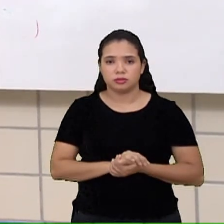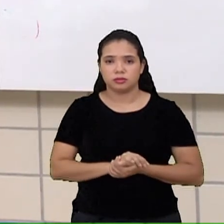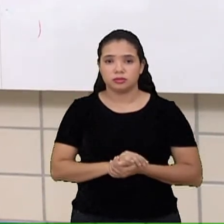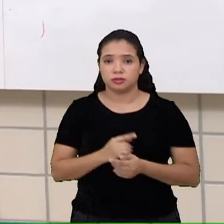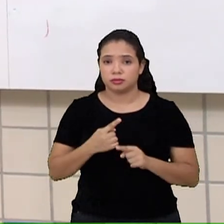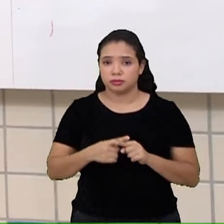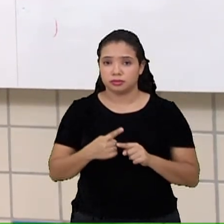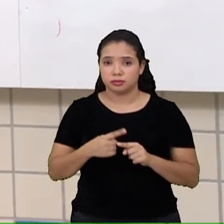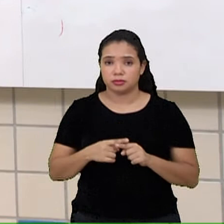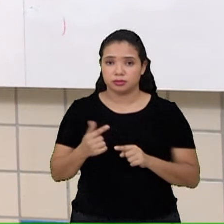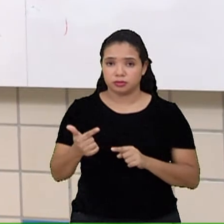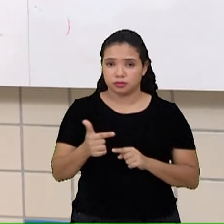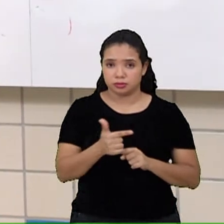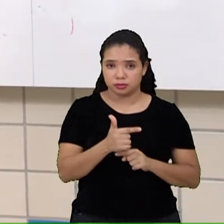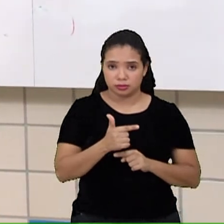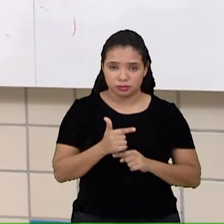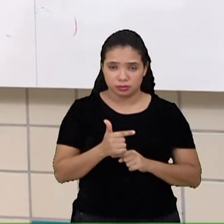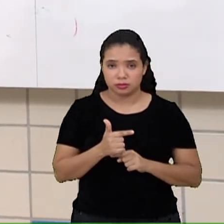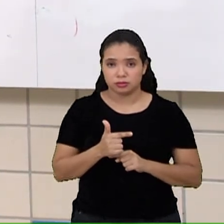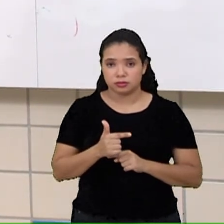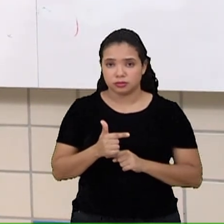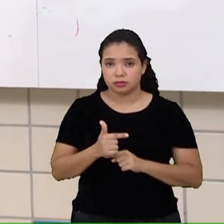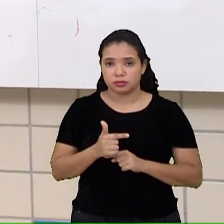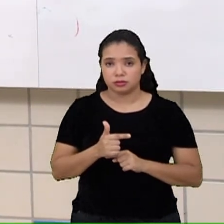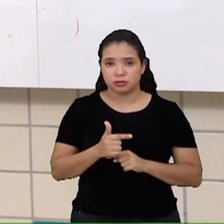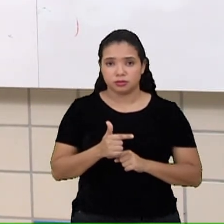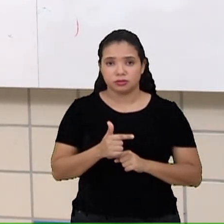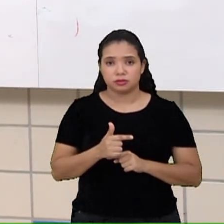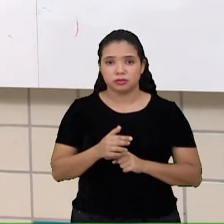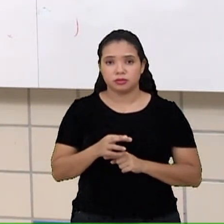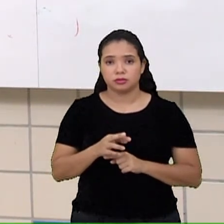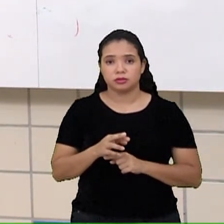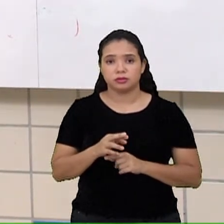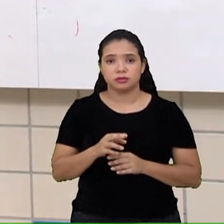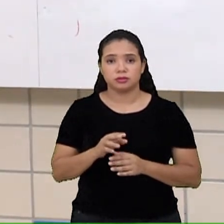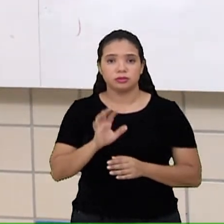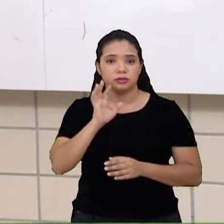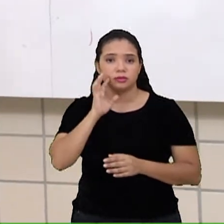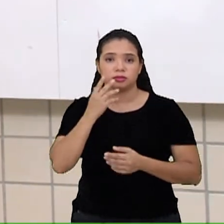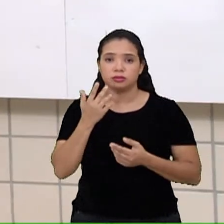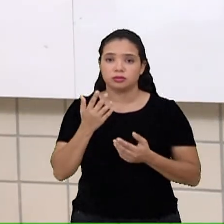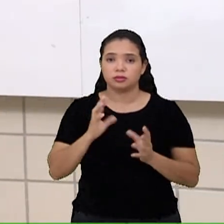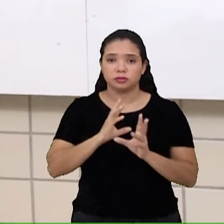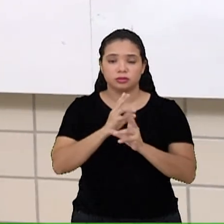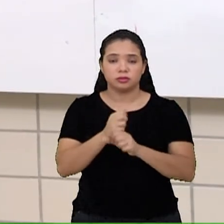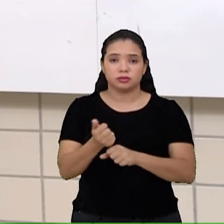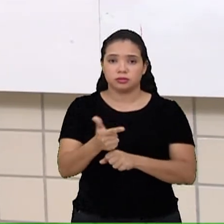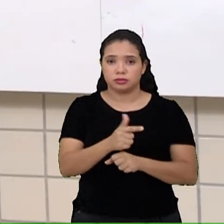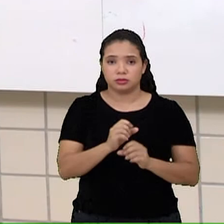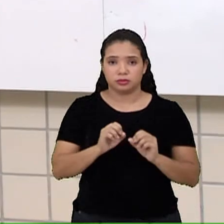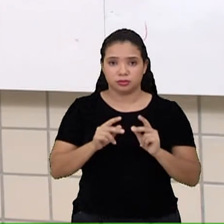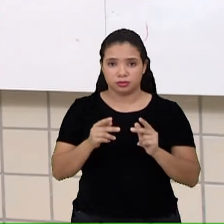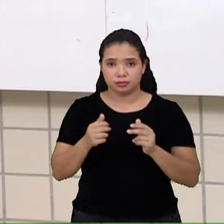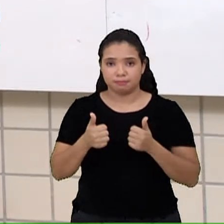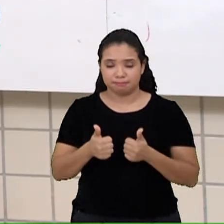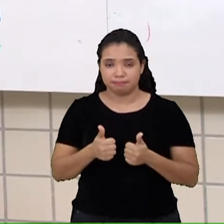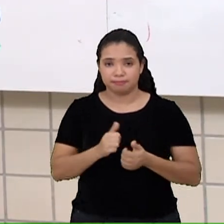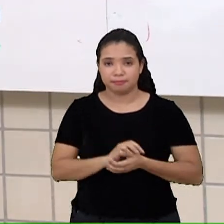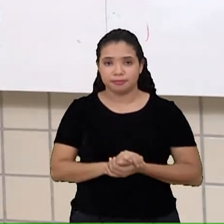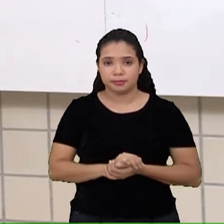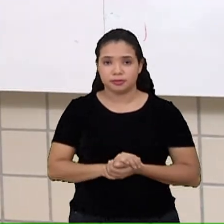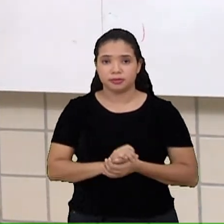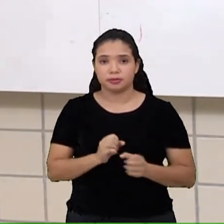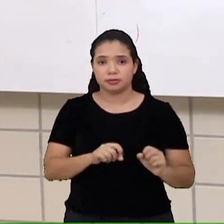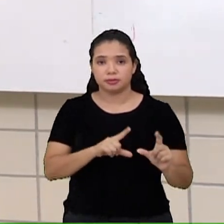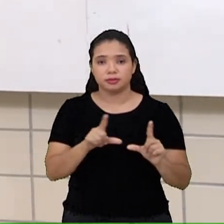se caso eles não tiverem uma afinidade, se eles não reagirem entre si, não vai ser possível essa equação aqui, tá bom? E no